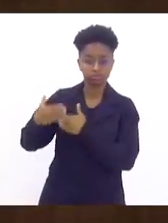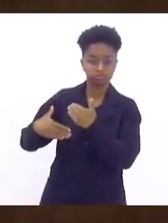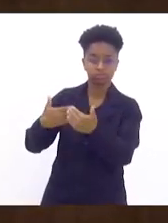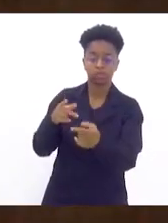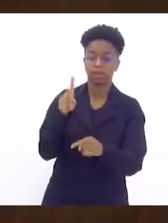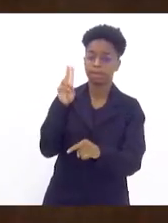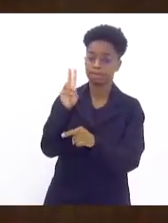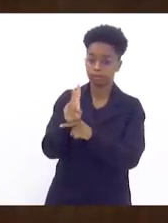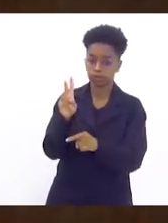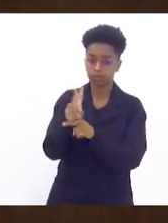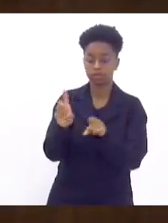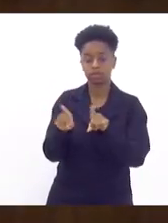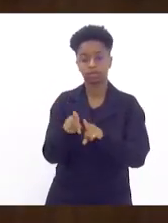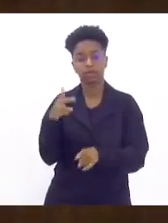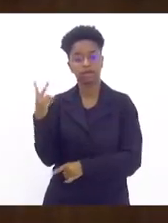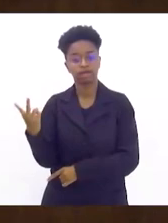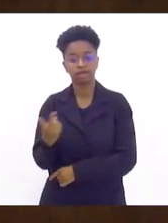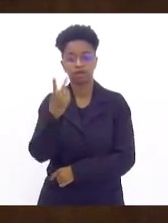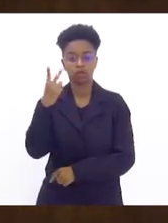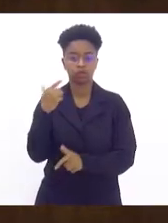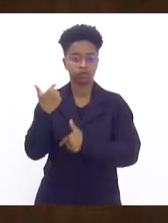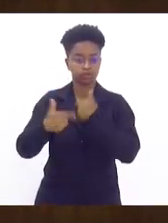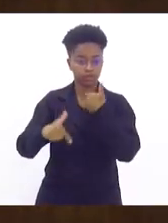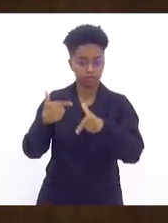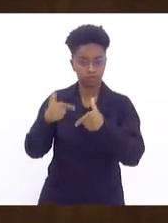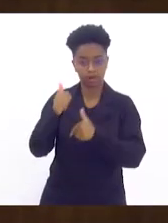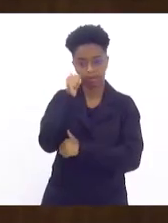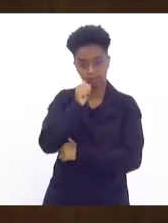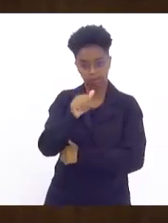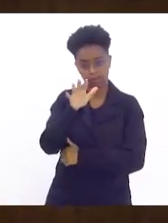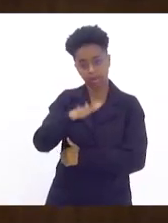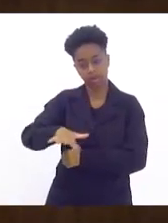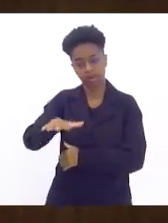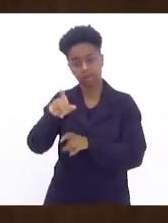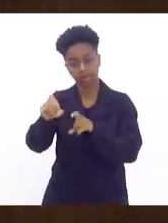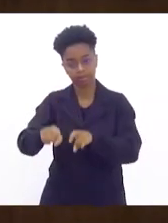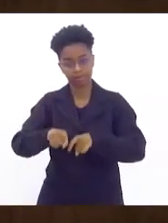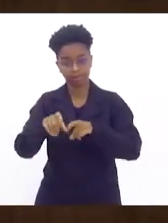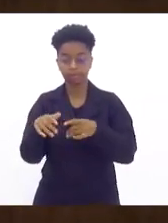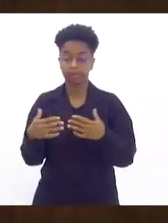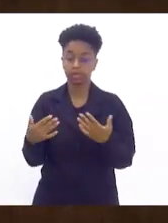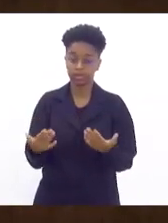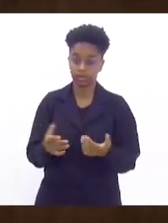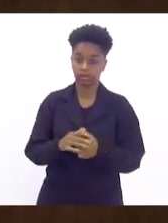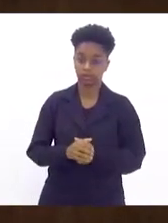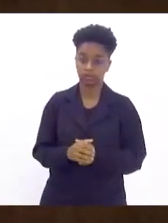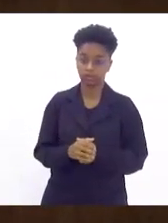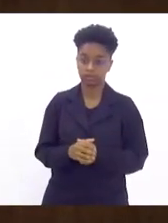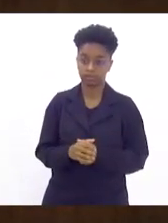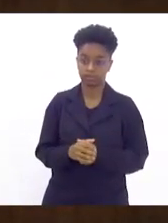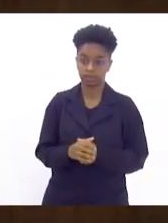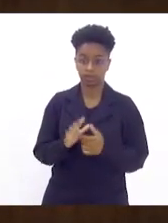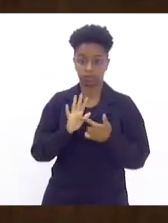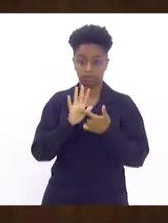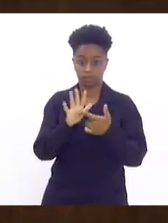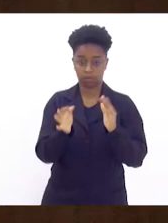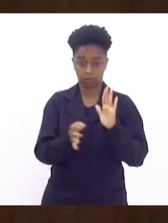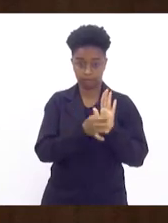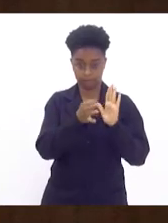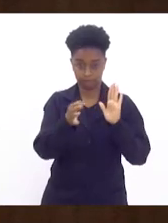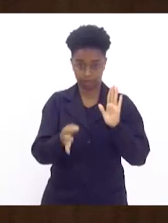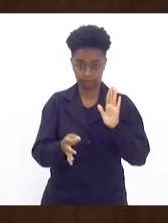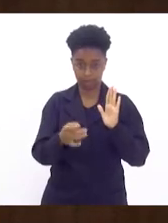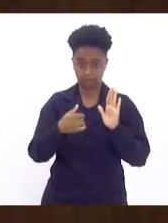da proteção e da valorização do trabalho da mulher do campo nesse sentido para exalar o parecer